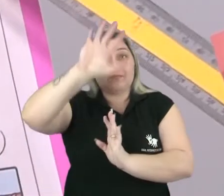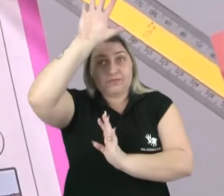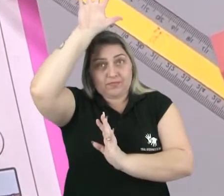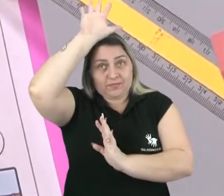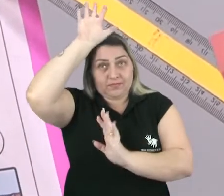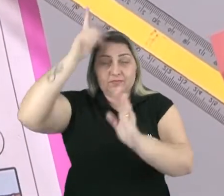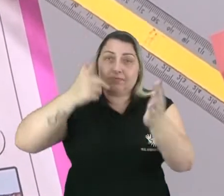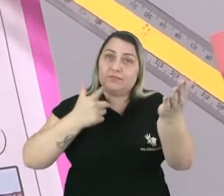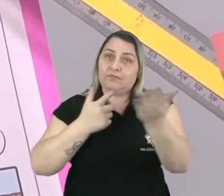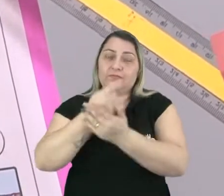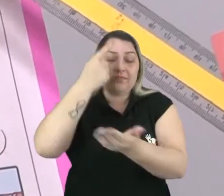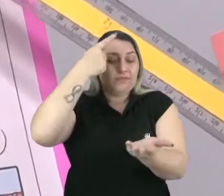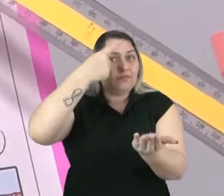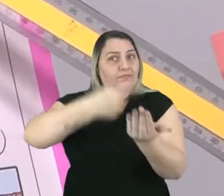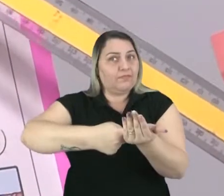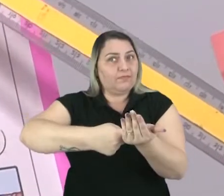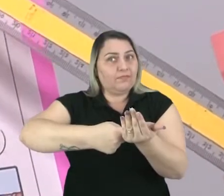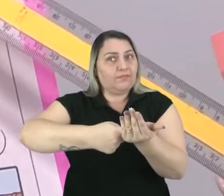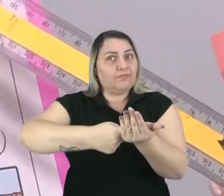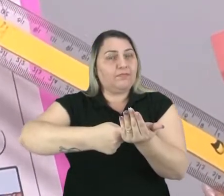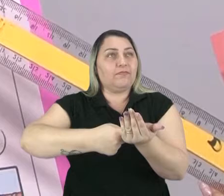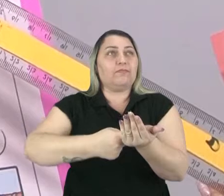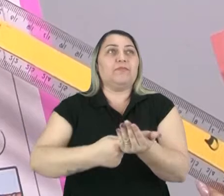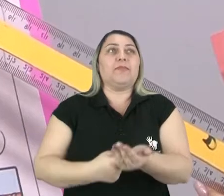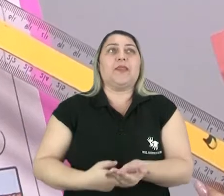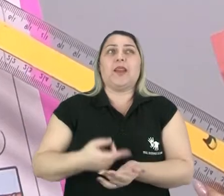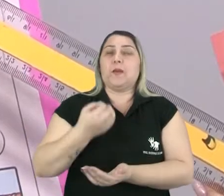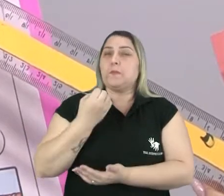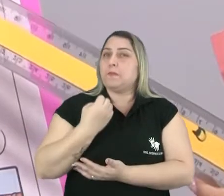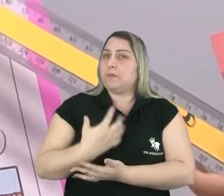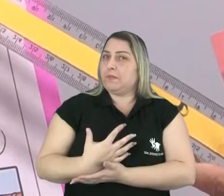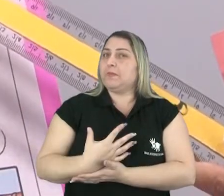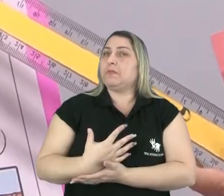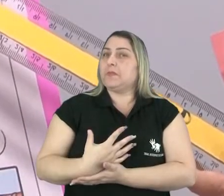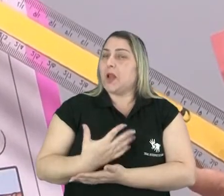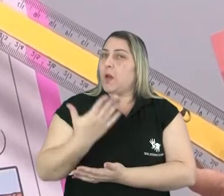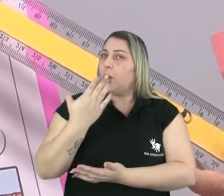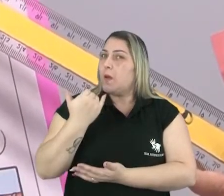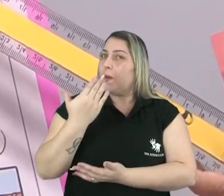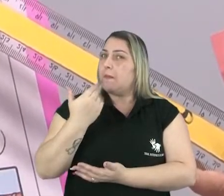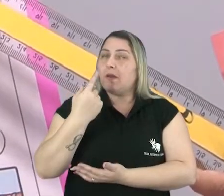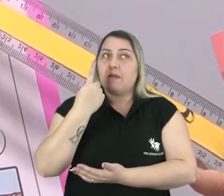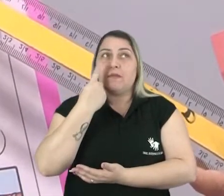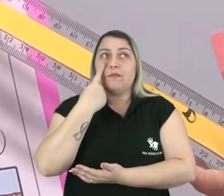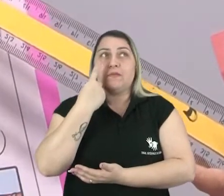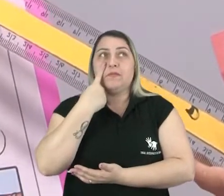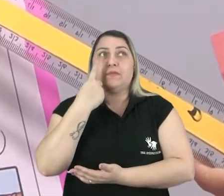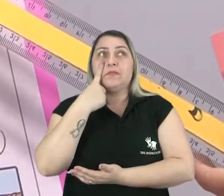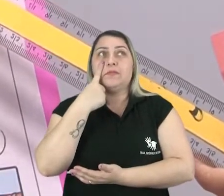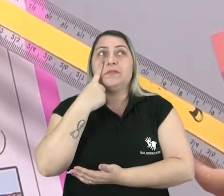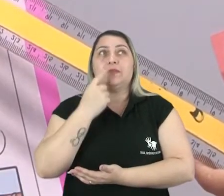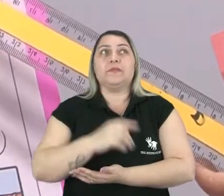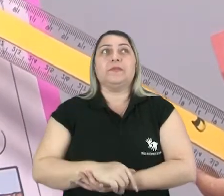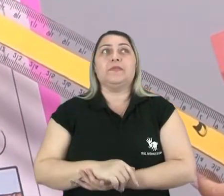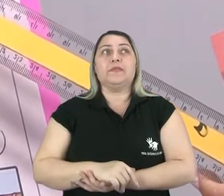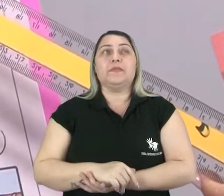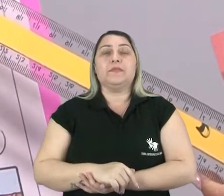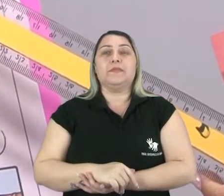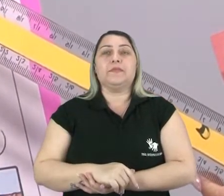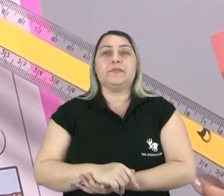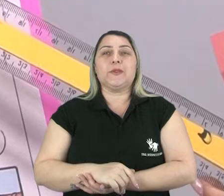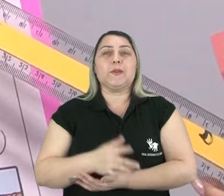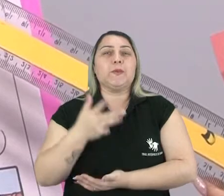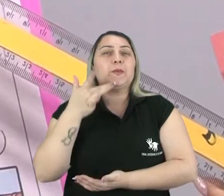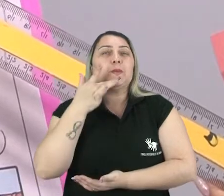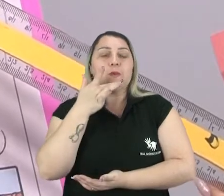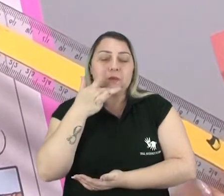comprou um cachorro-quente. E ele está bem entusiasmado para comer. Olha só como está a língua dele. Aqui nós podemos perceber